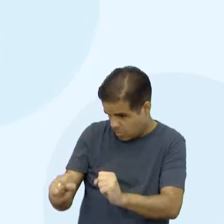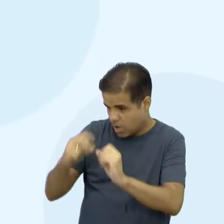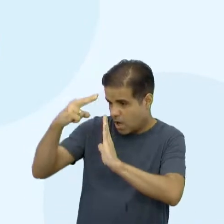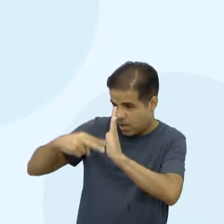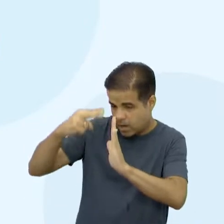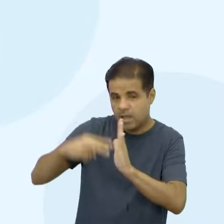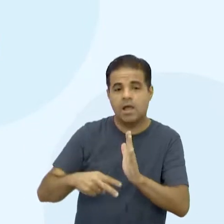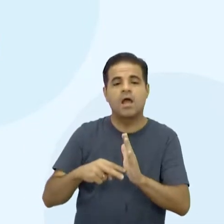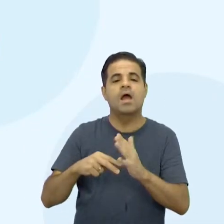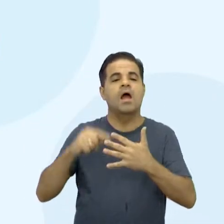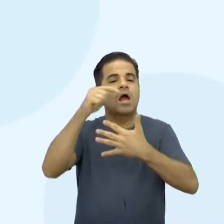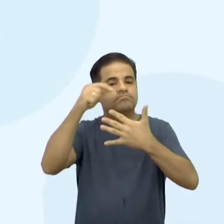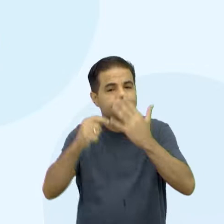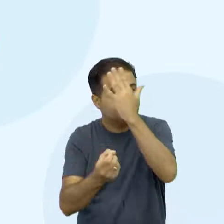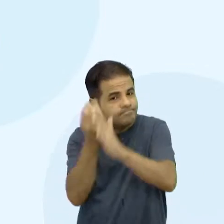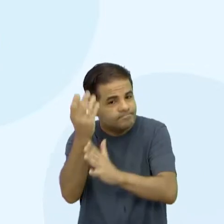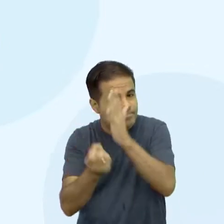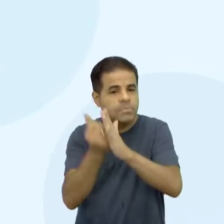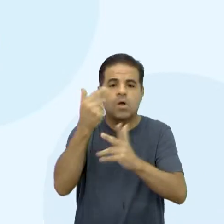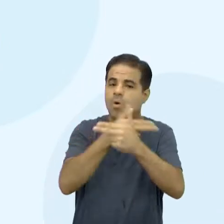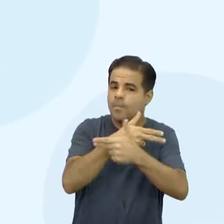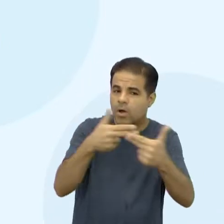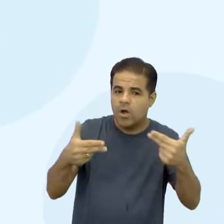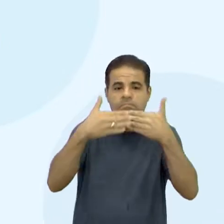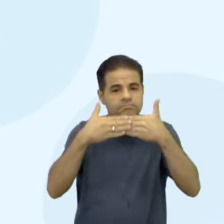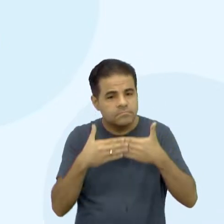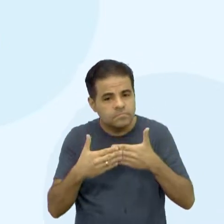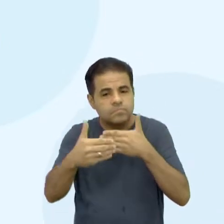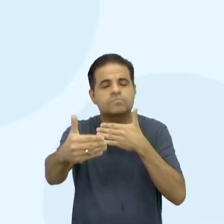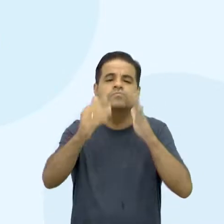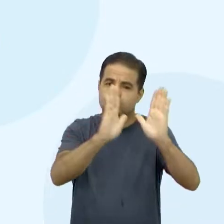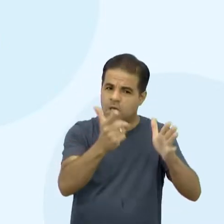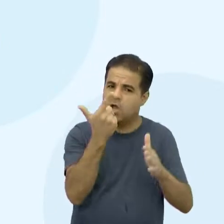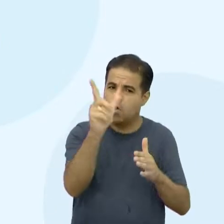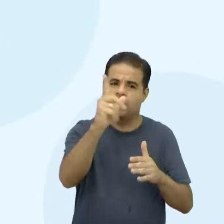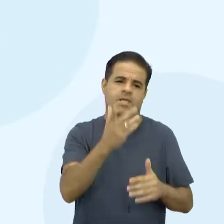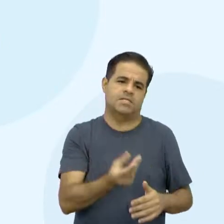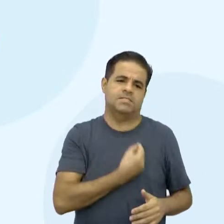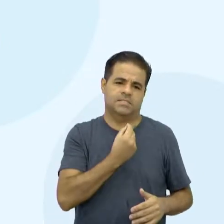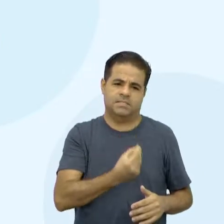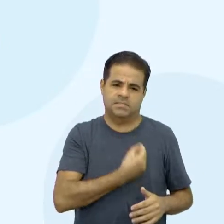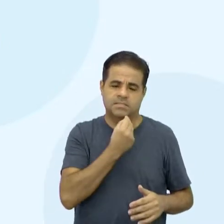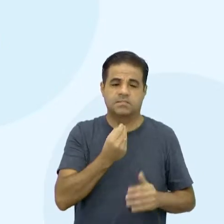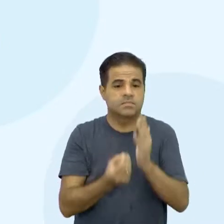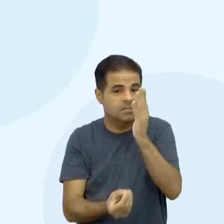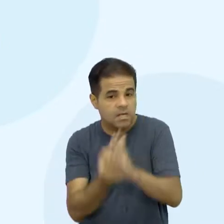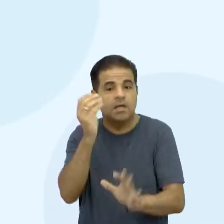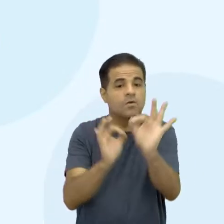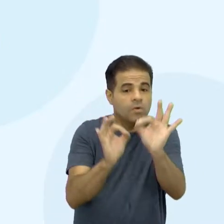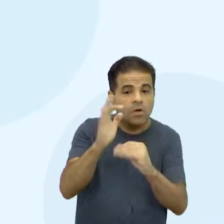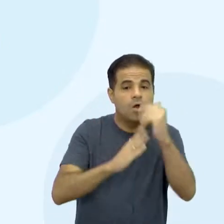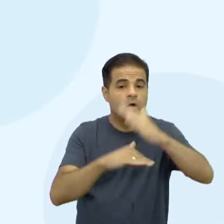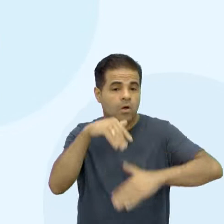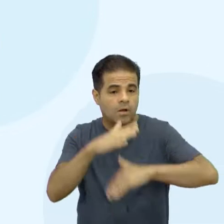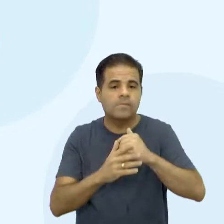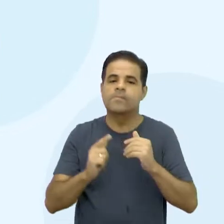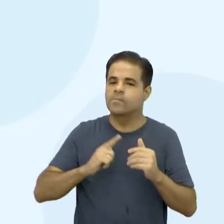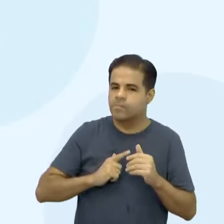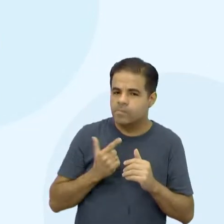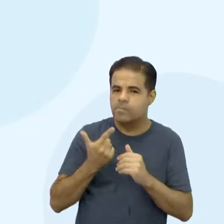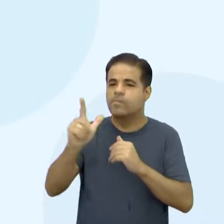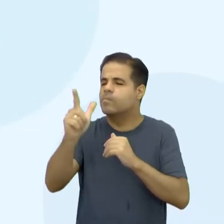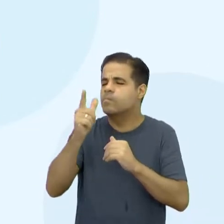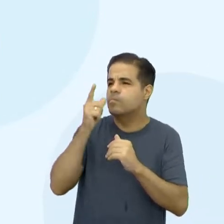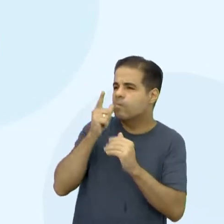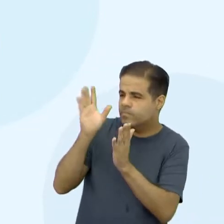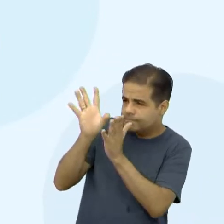gente? Composição ou criação de alguma coisa a partir de outra existente. Elaboração de uma obra tendo outra como